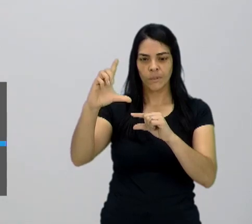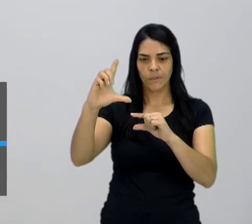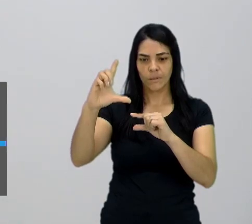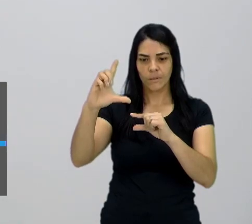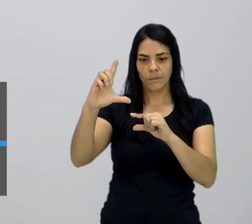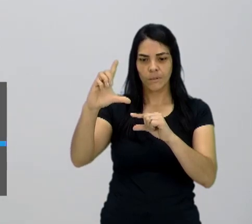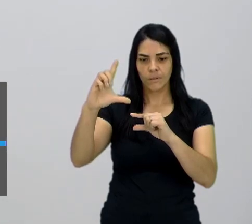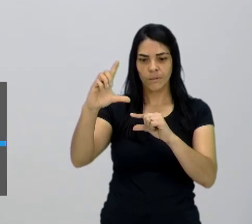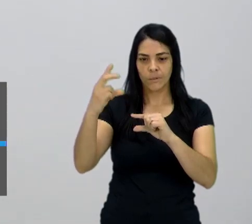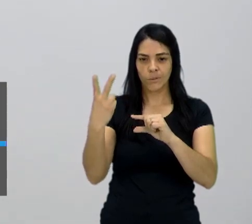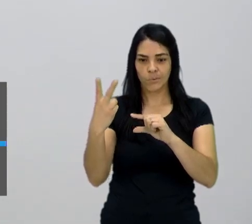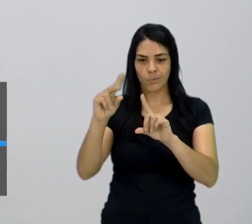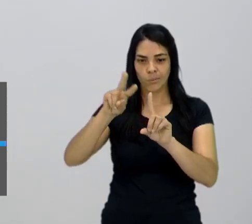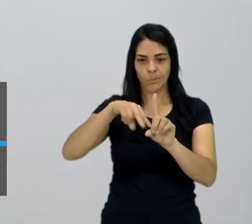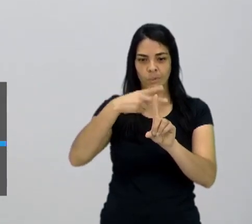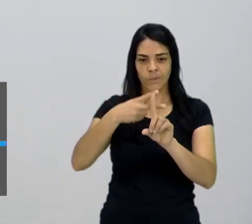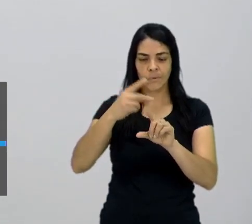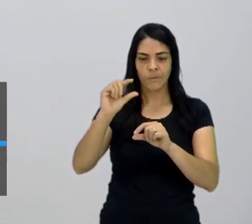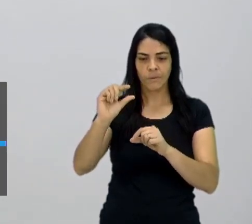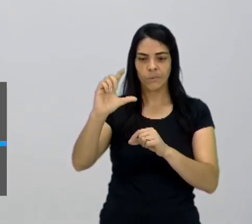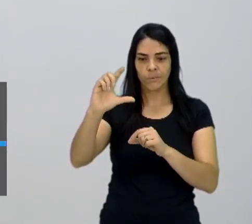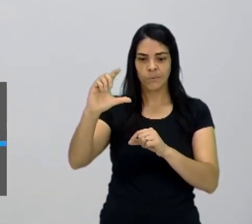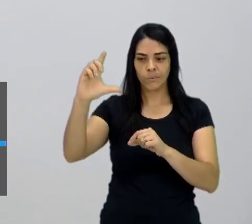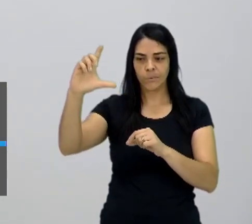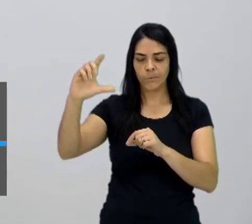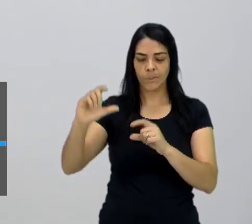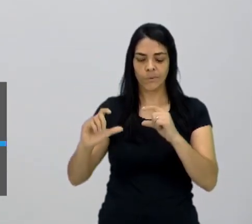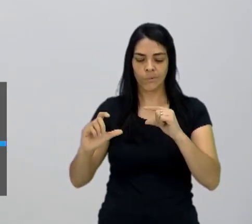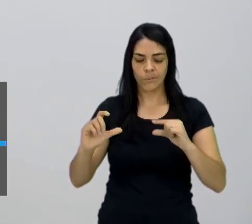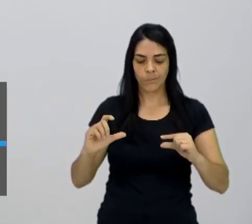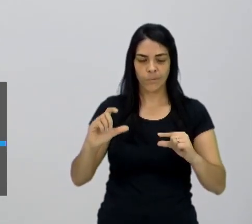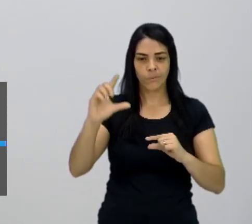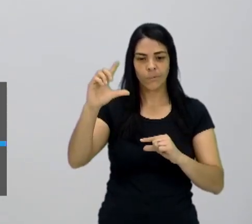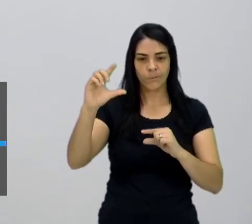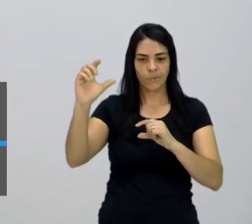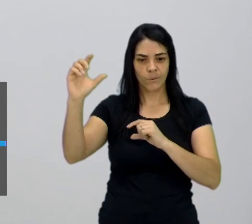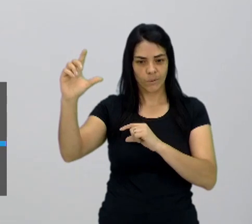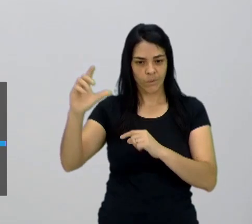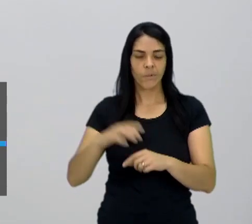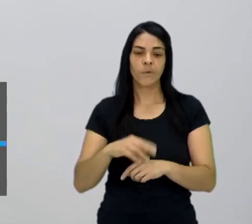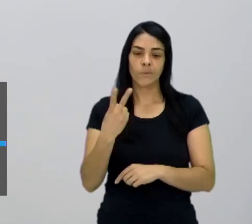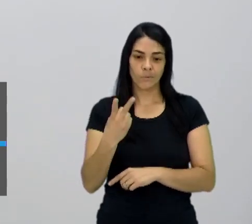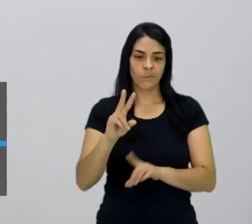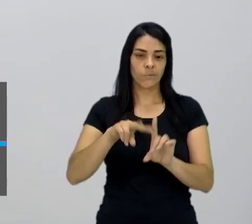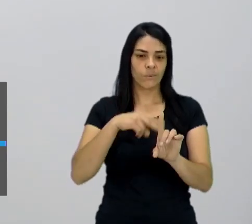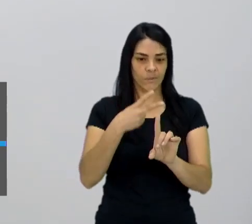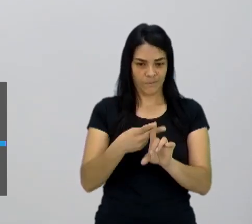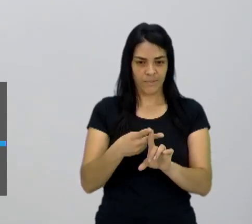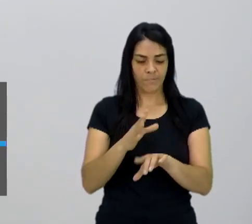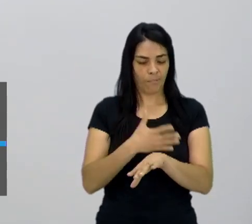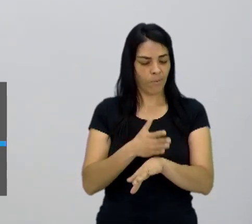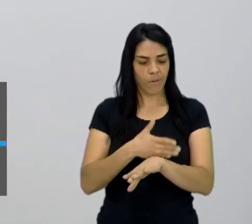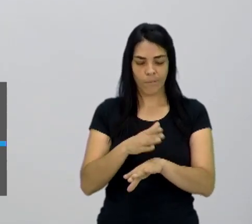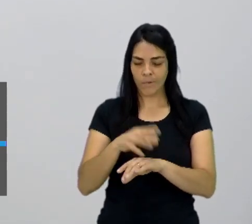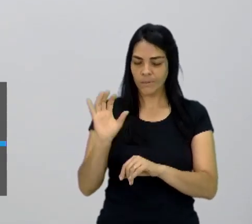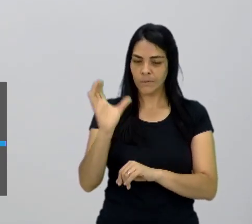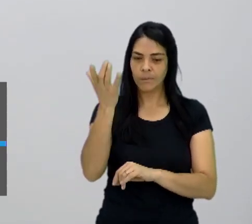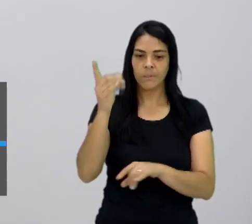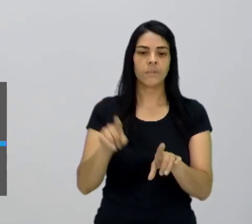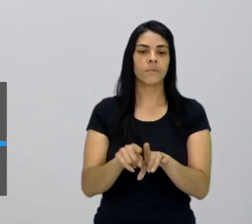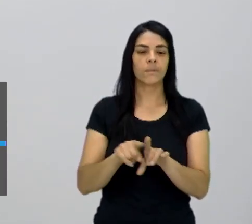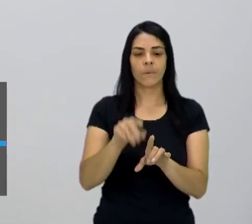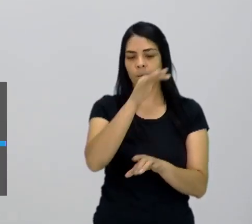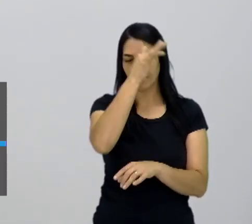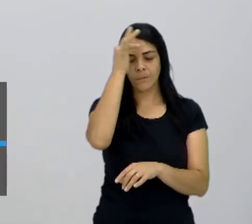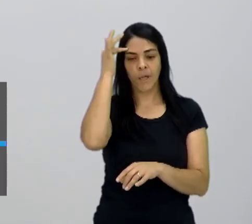outro duas vezes, quaisquer outros dois pedaços têm que ser maior duas vezes. Isso acontece na prática. E foi assim que ele descobriu.